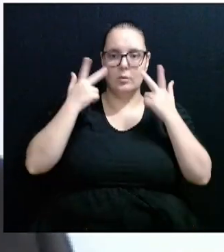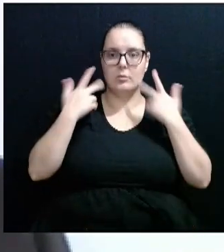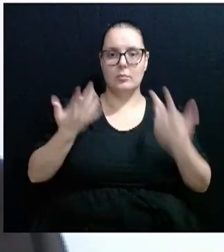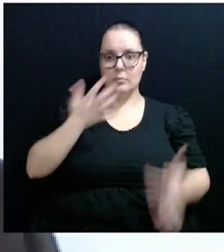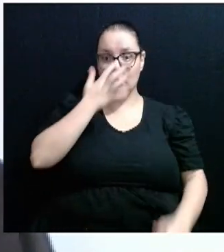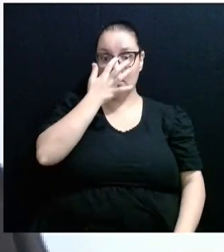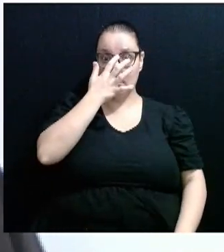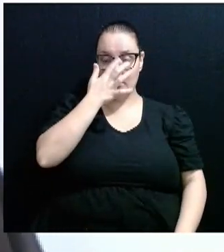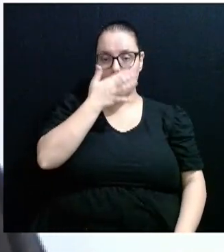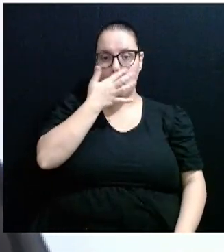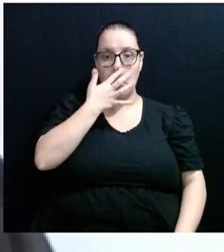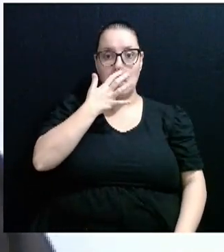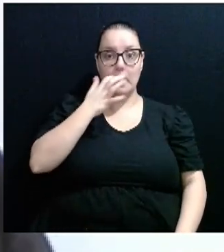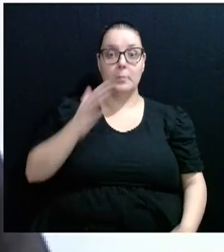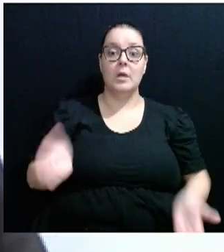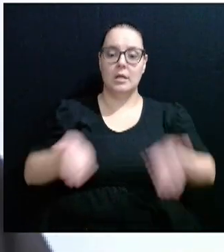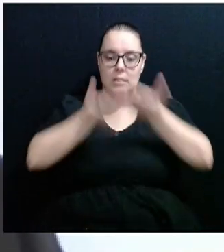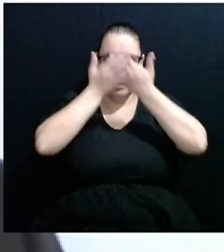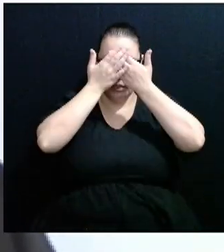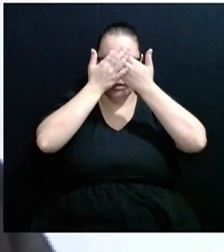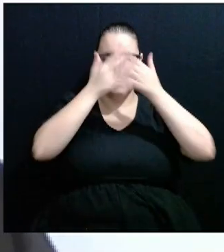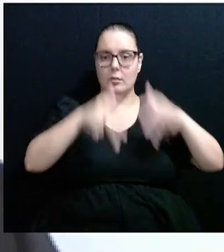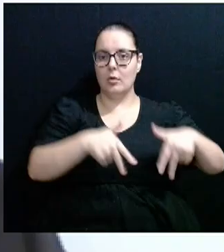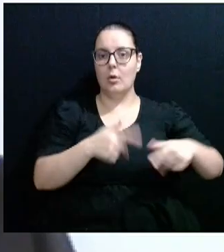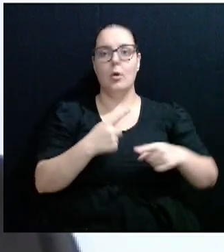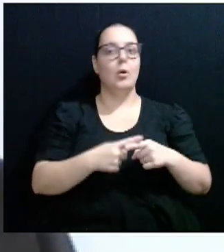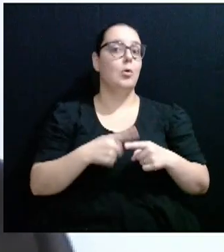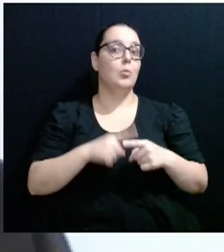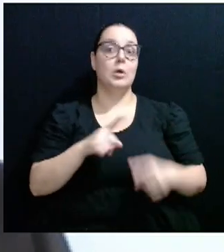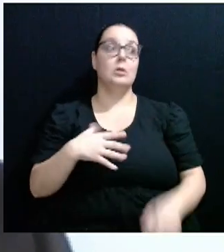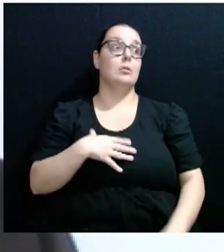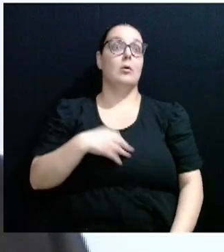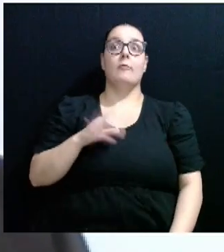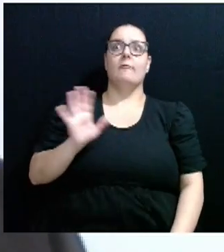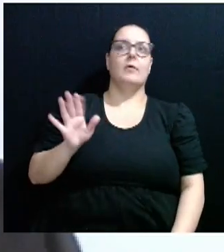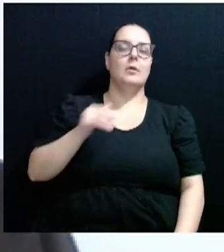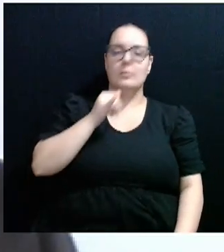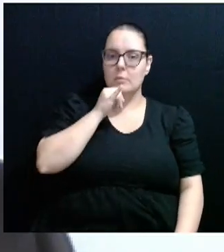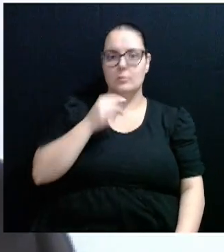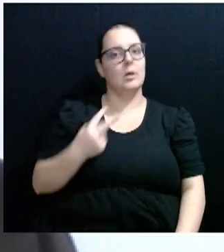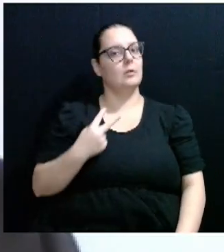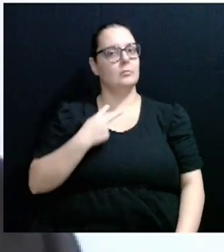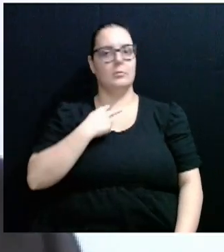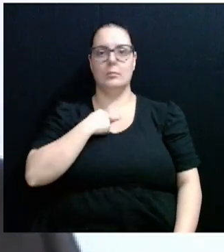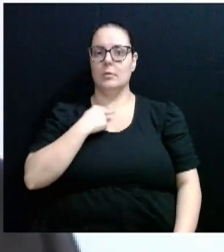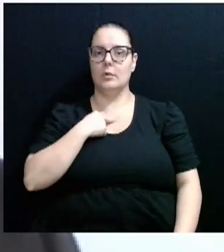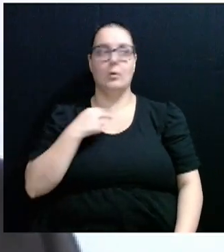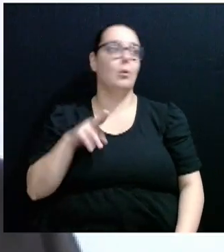esse acompanhante, por exemplo, porque não é um filho, né, ou um neto,